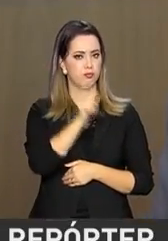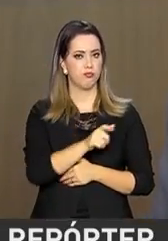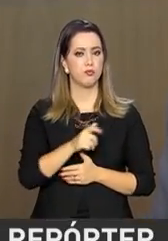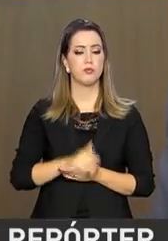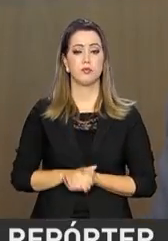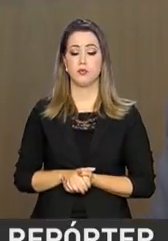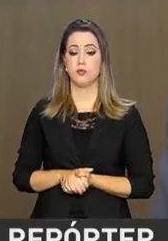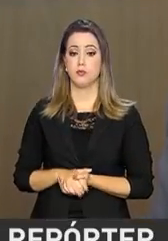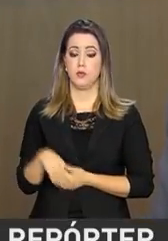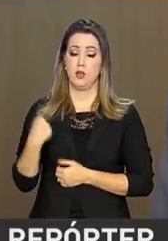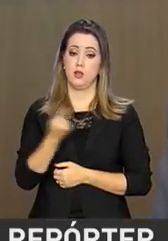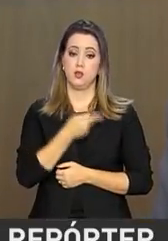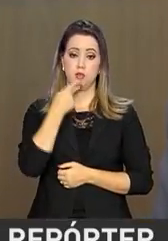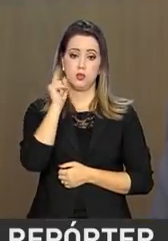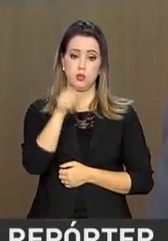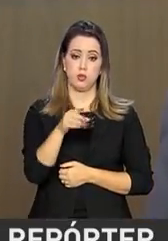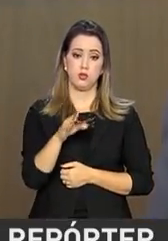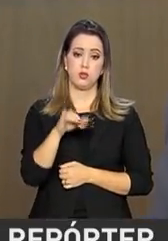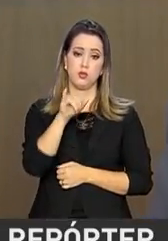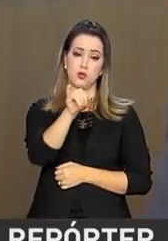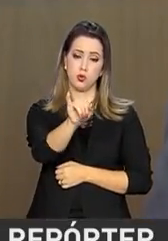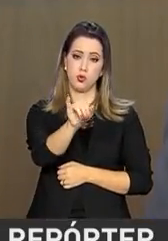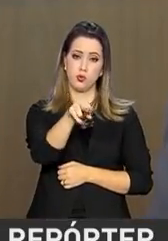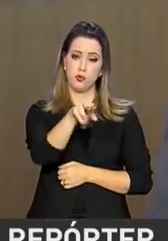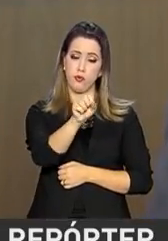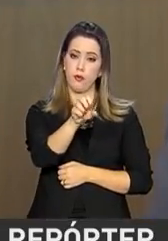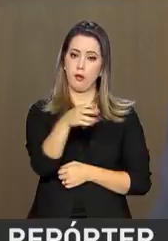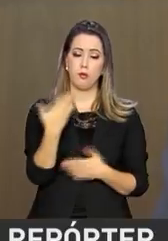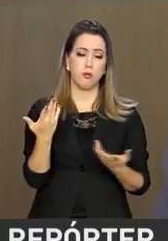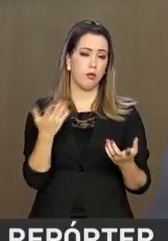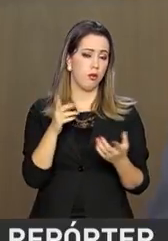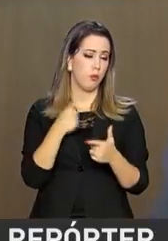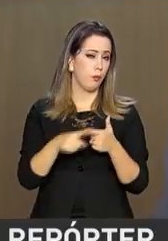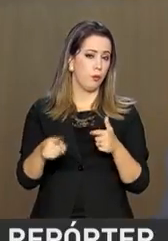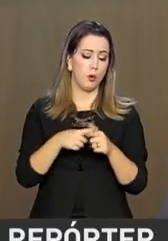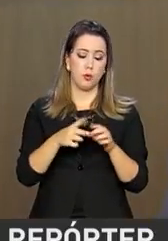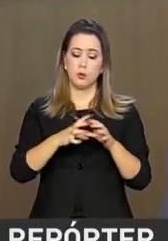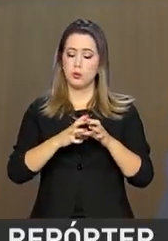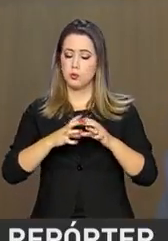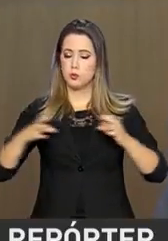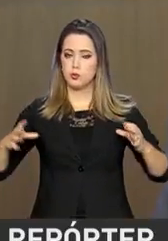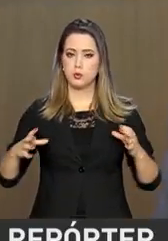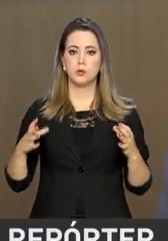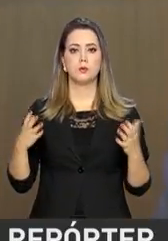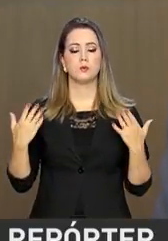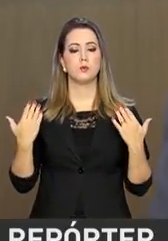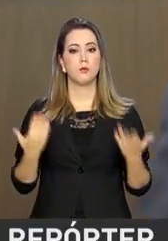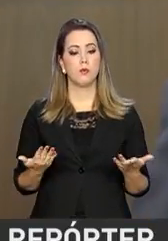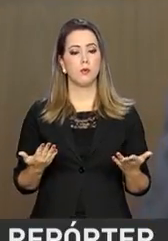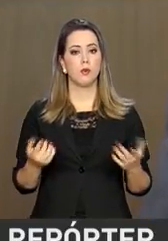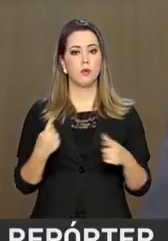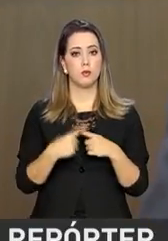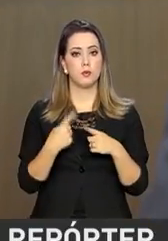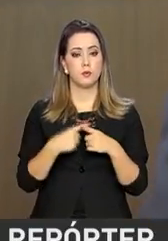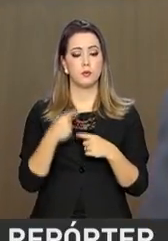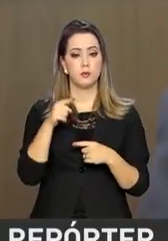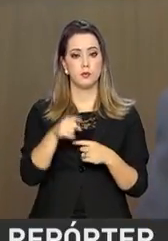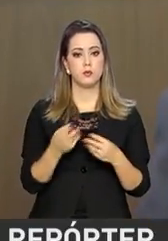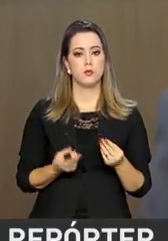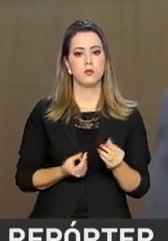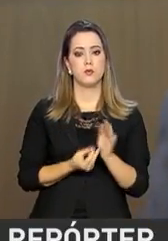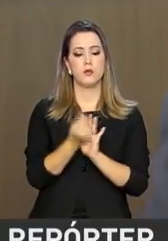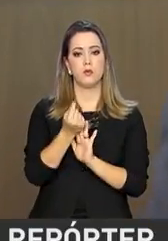mato da previdência é é um problema de uma dimensão muito maior porque aí é conta